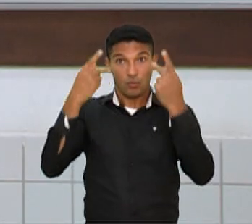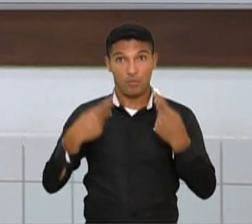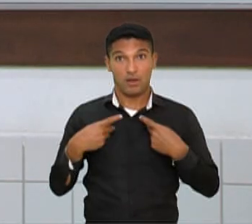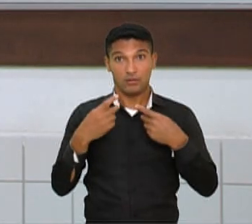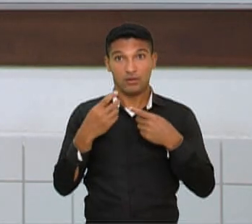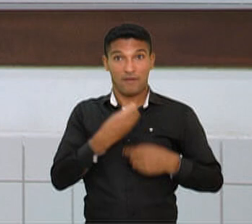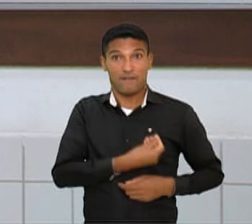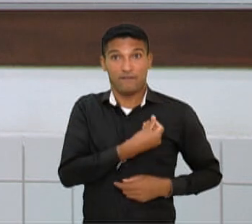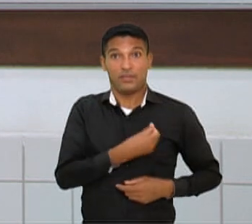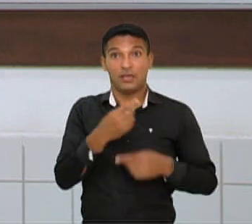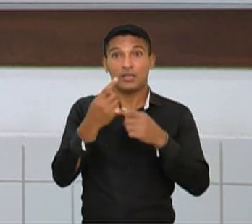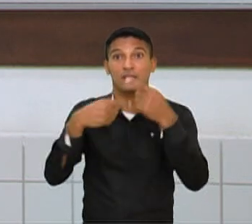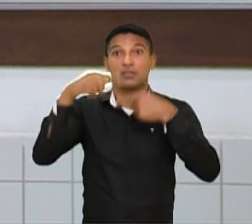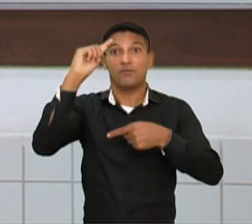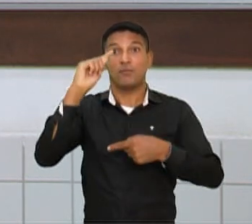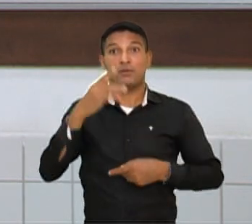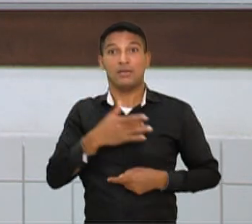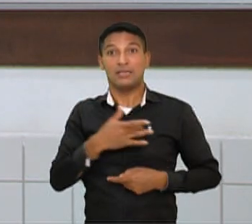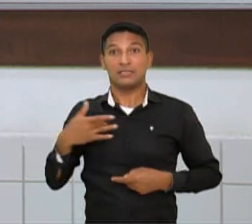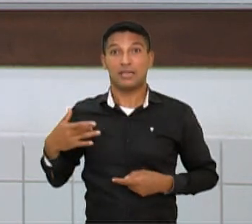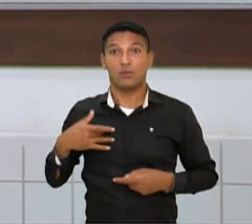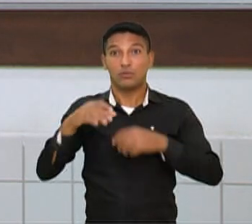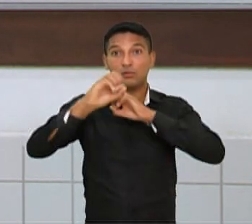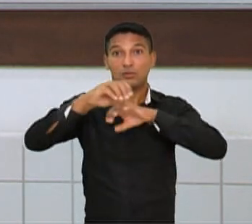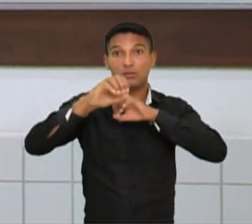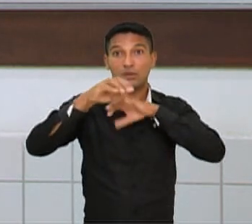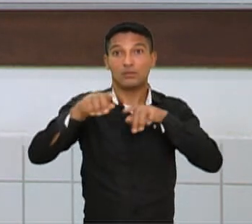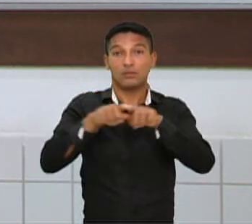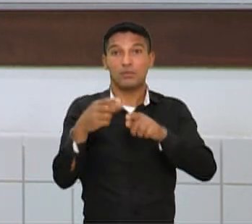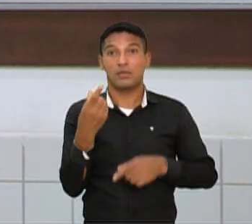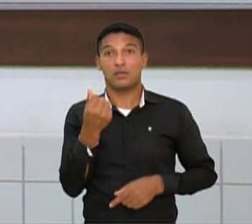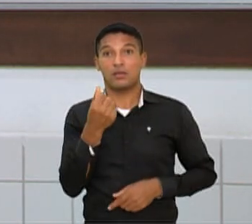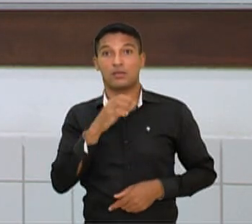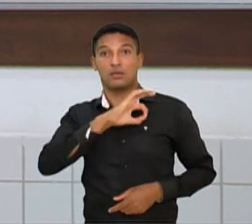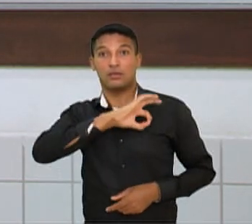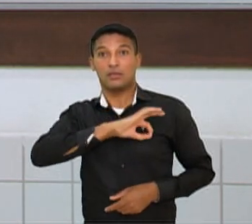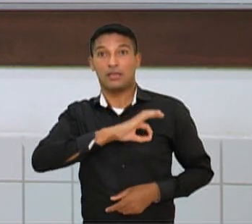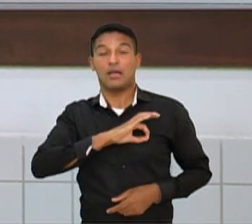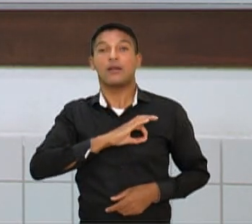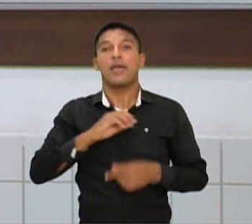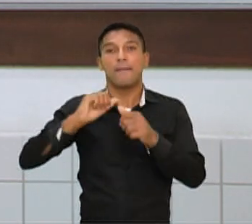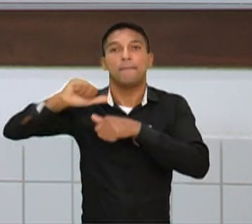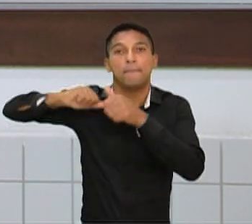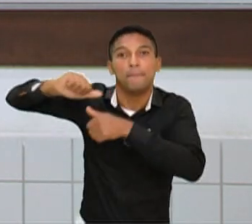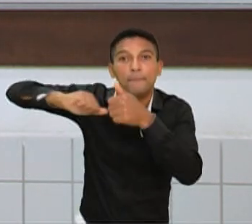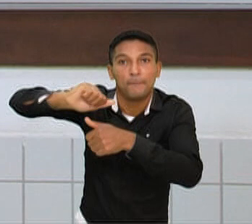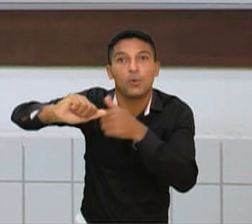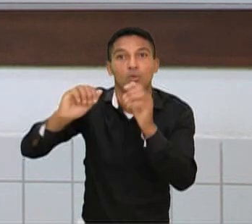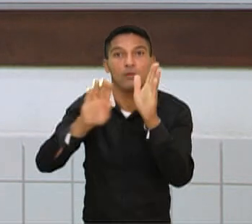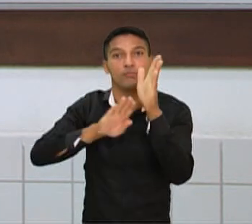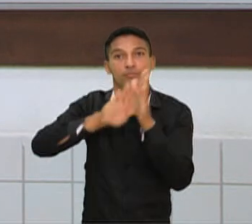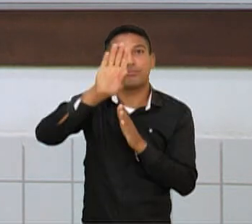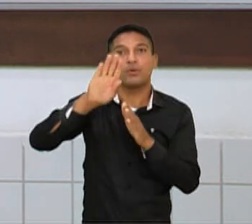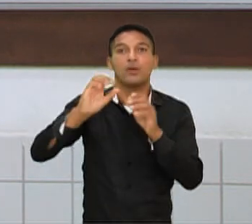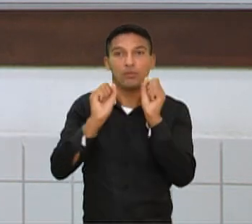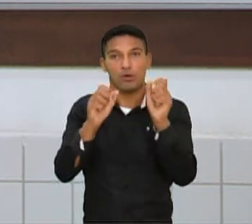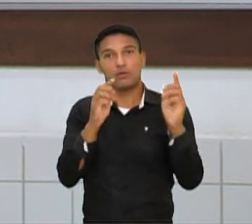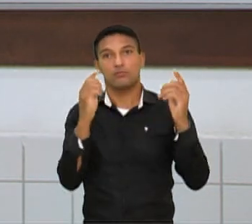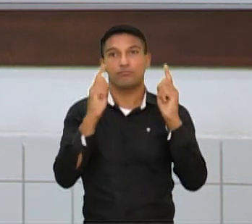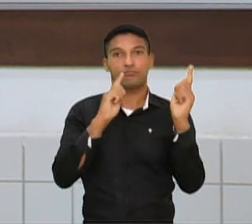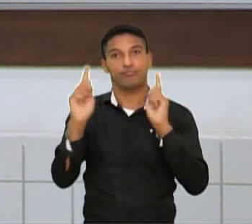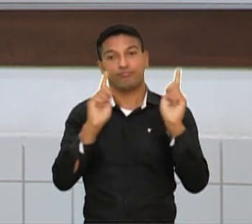taxas ligadas à saúde, educação e renda. Então, conecte-se e preste atenção a esses dados que eles podem ter